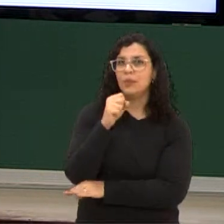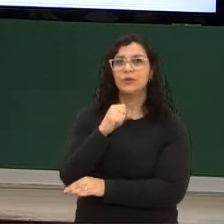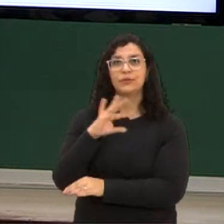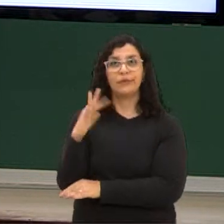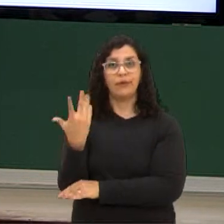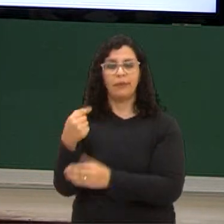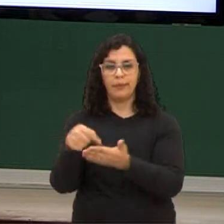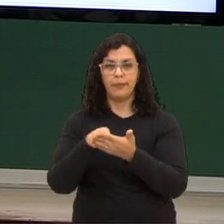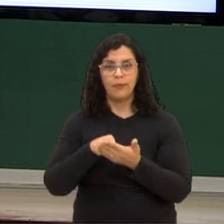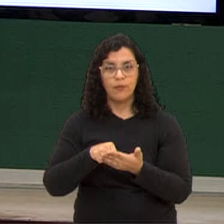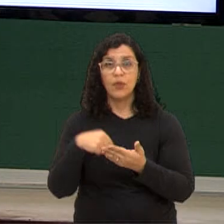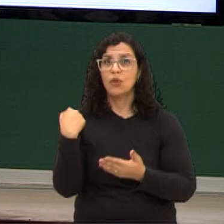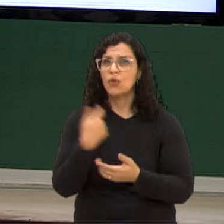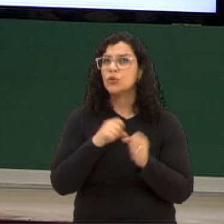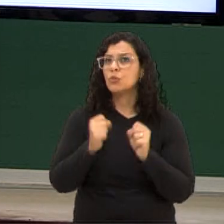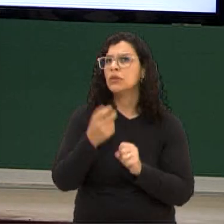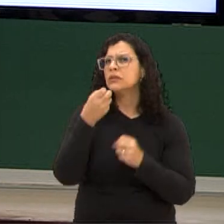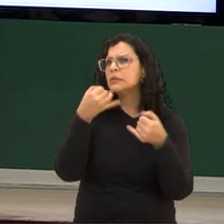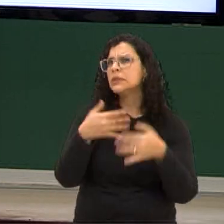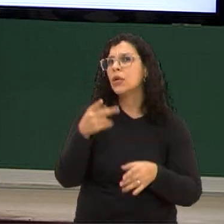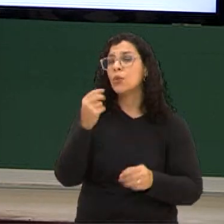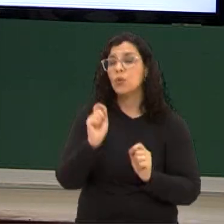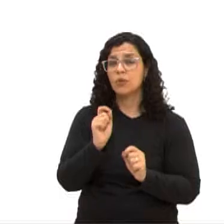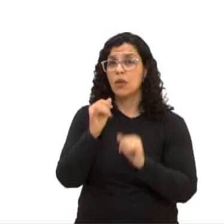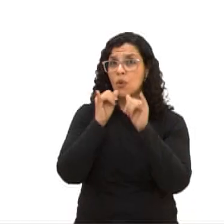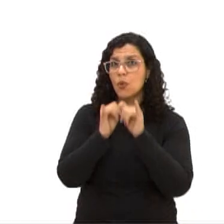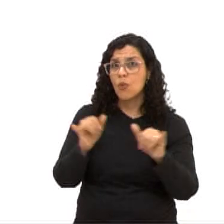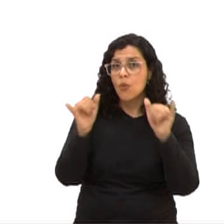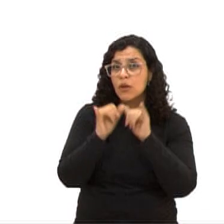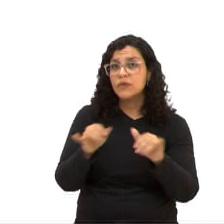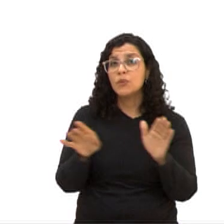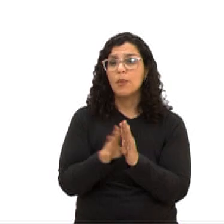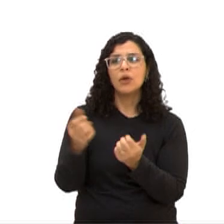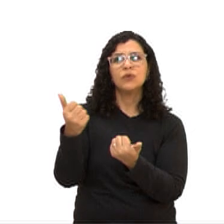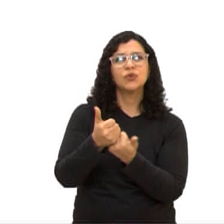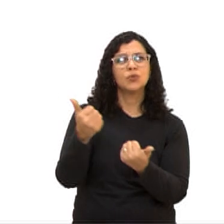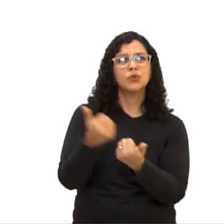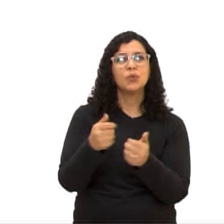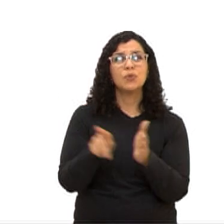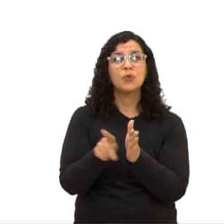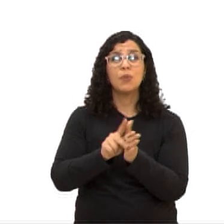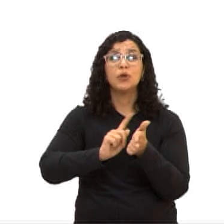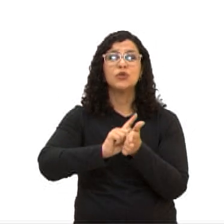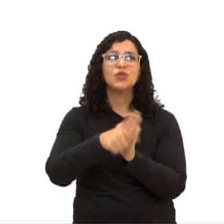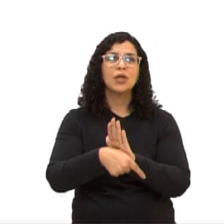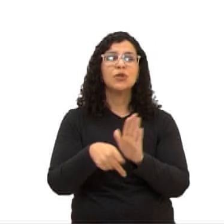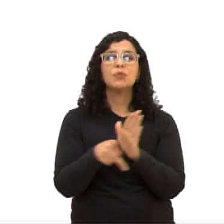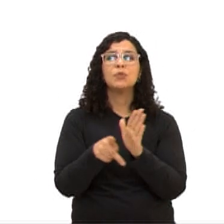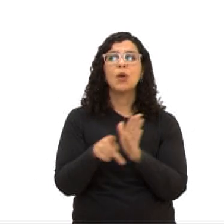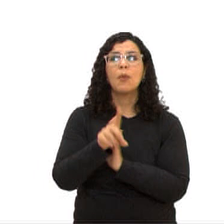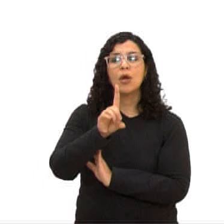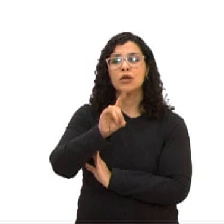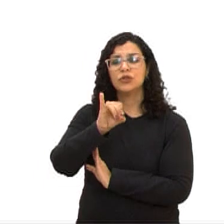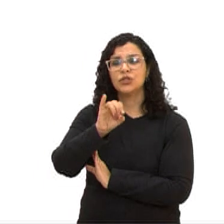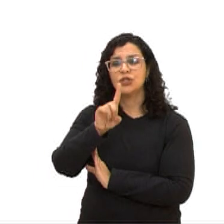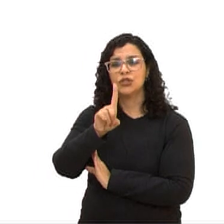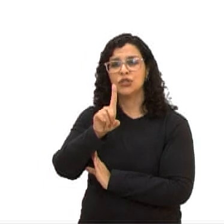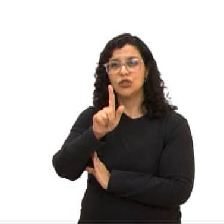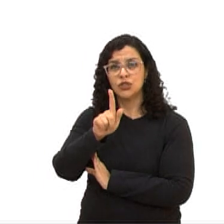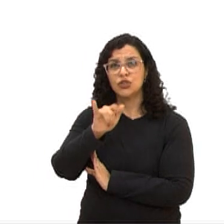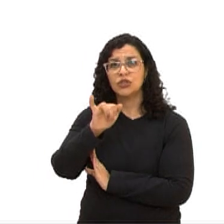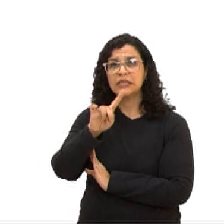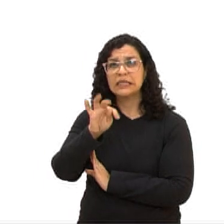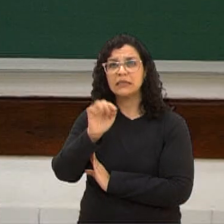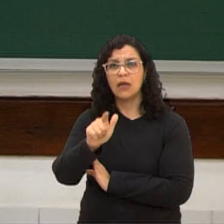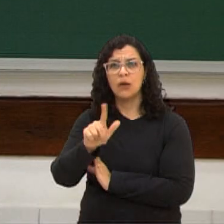vem trazendo, podemos dizer que os recados estão sendo substituídos por outros gêneros, os chamados gêneros digitais. O que